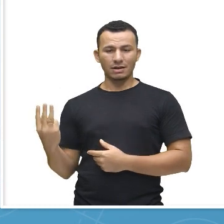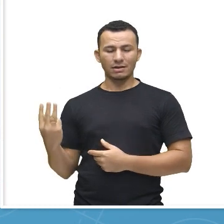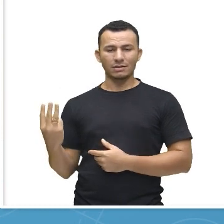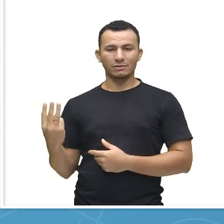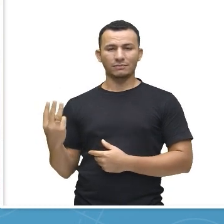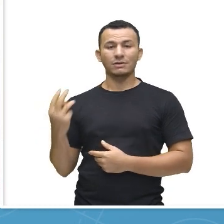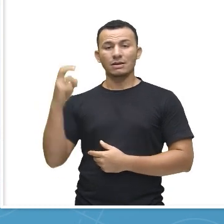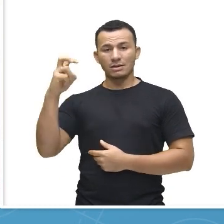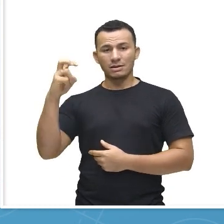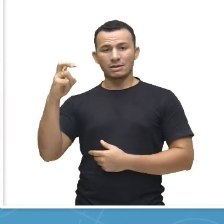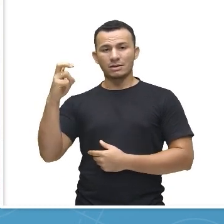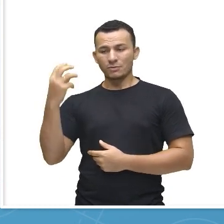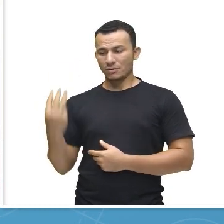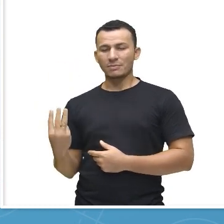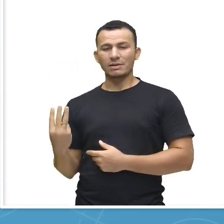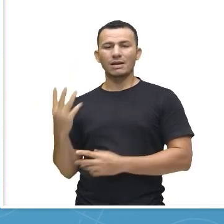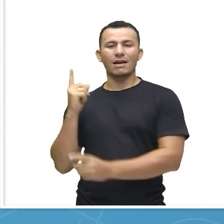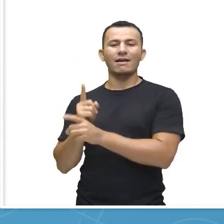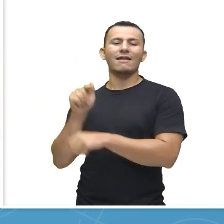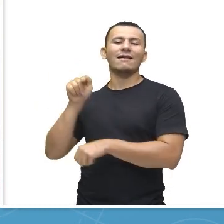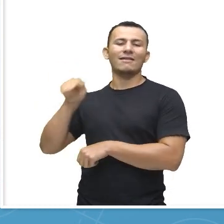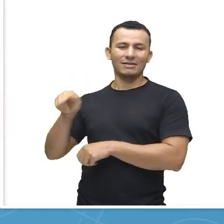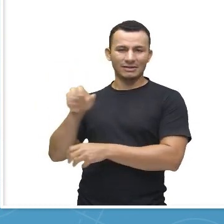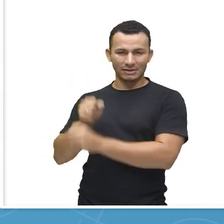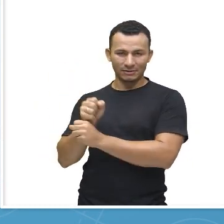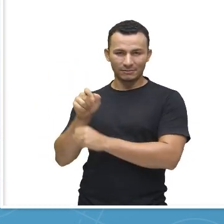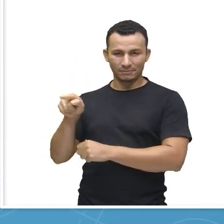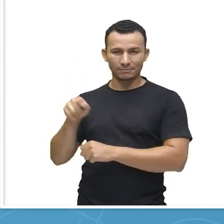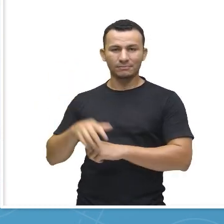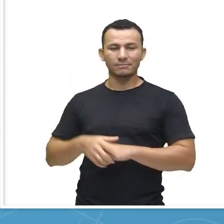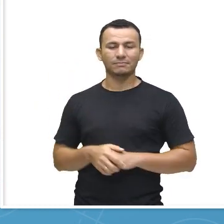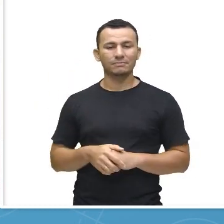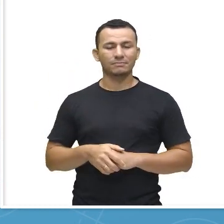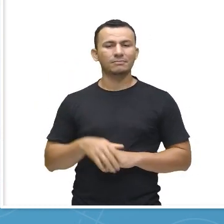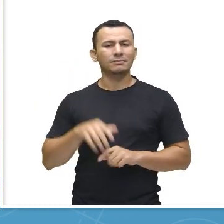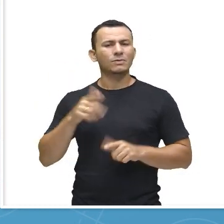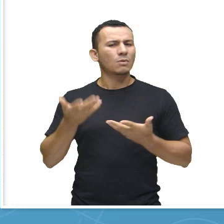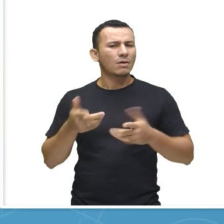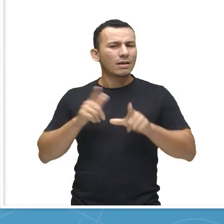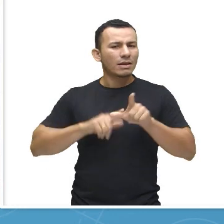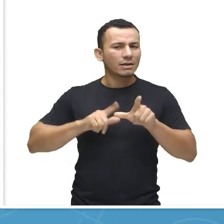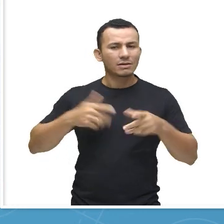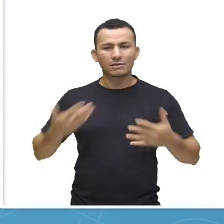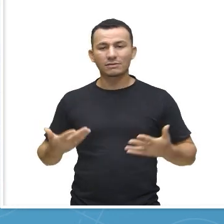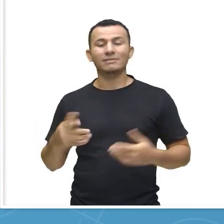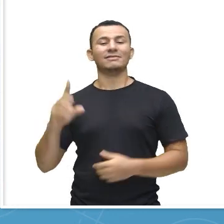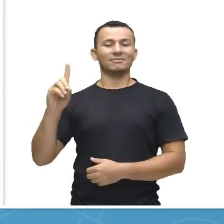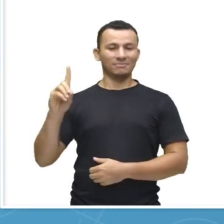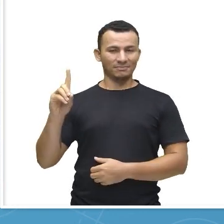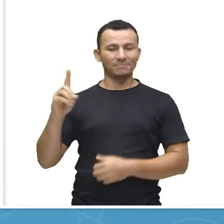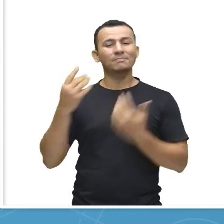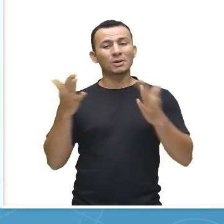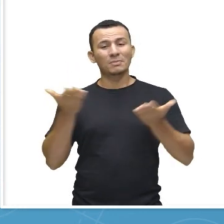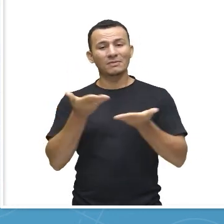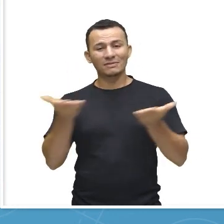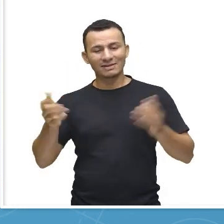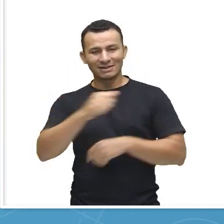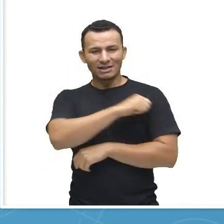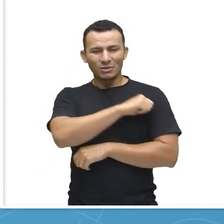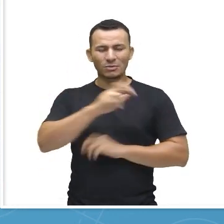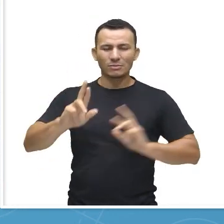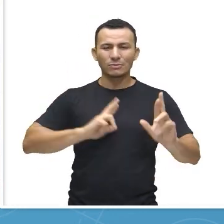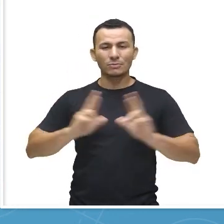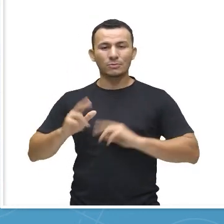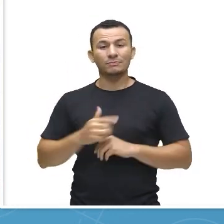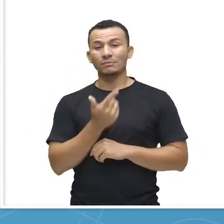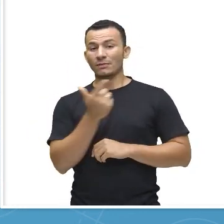sim, 5 sobre 3. Então, o resultado, realmente, letra D. Ok? Parabéns a todos. Vamos